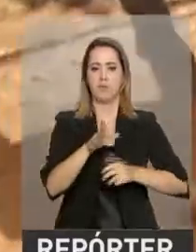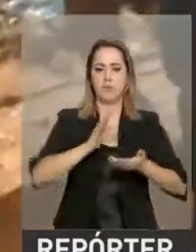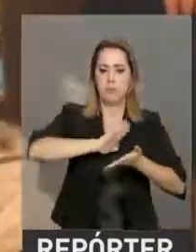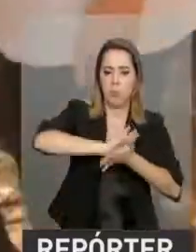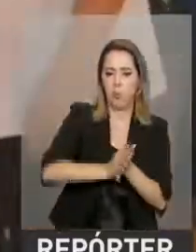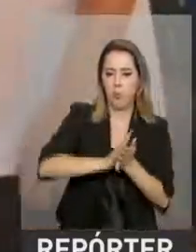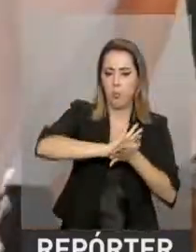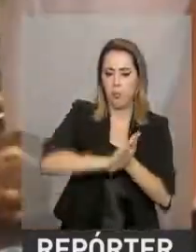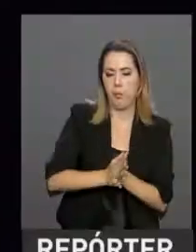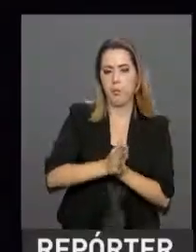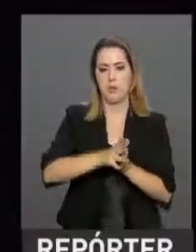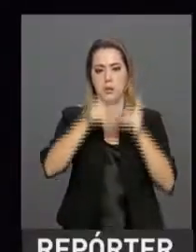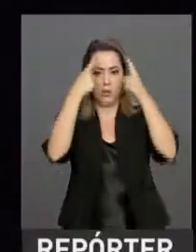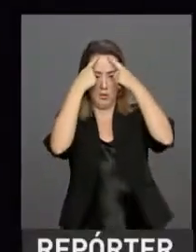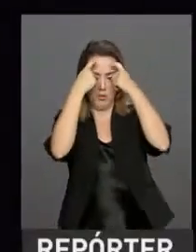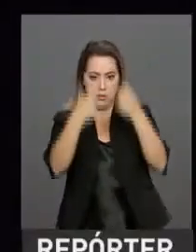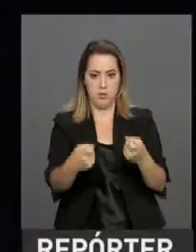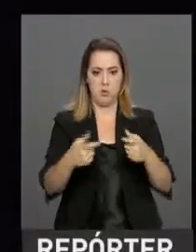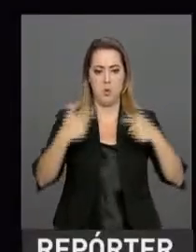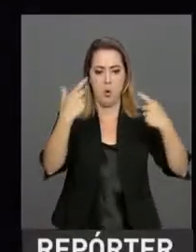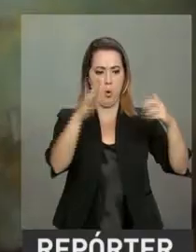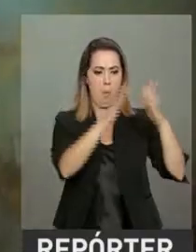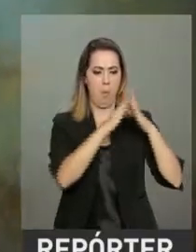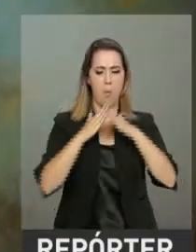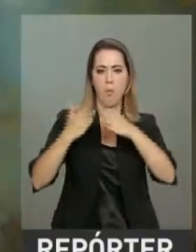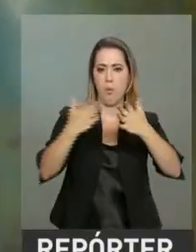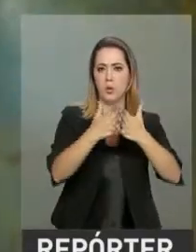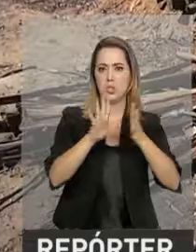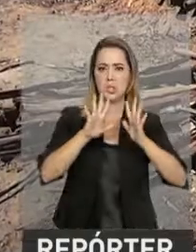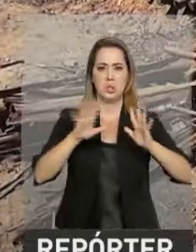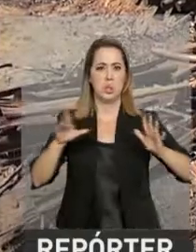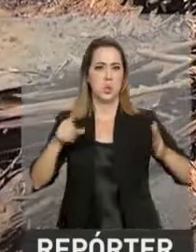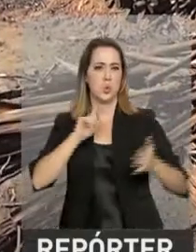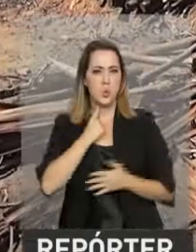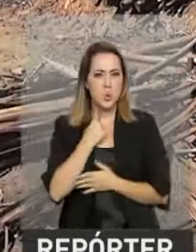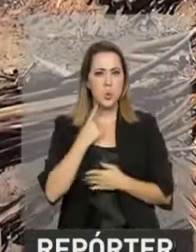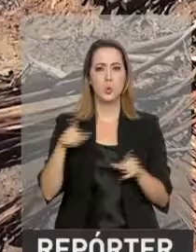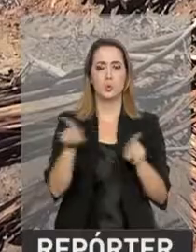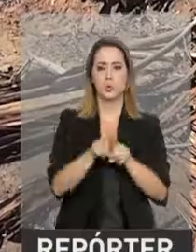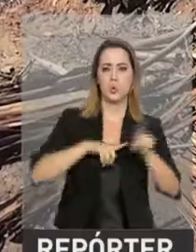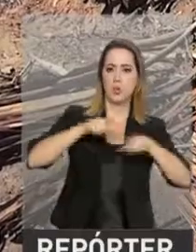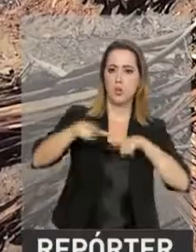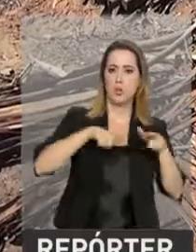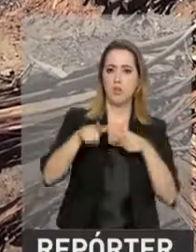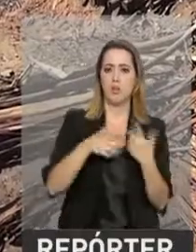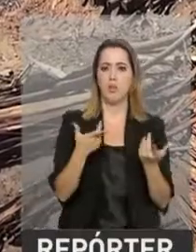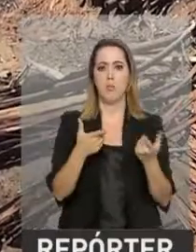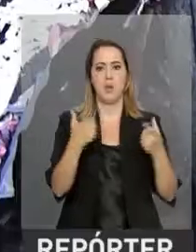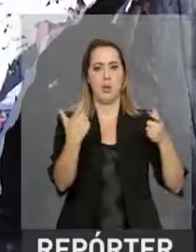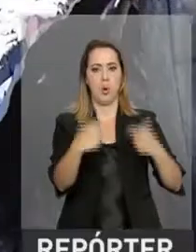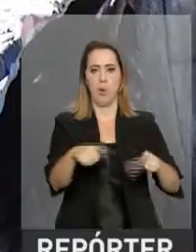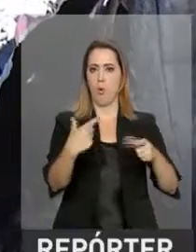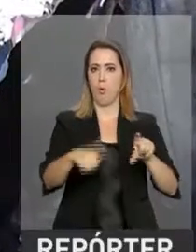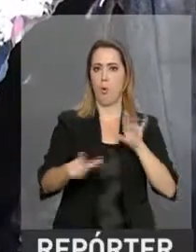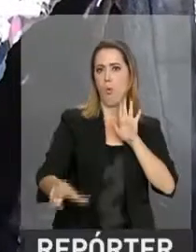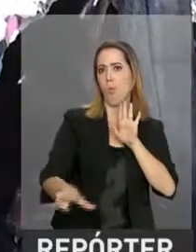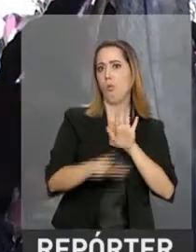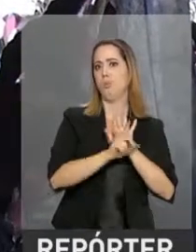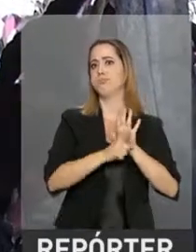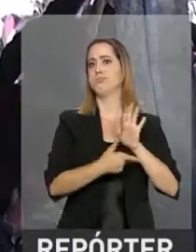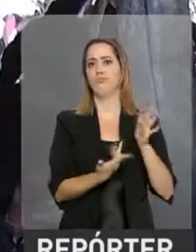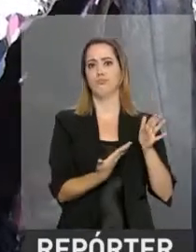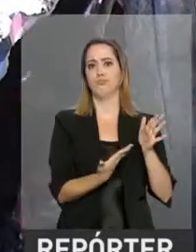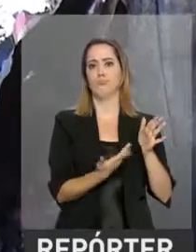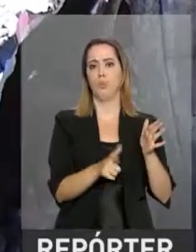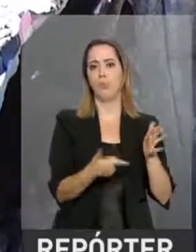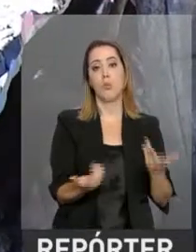físicas moram em alojamentos sem higiene e trabalho em locais que ignoram a legislação trabalhista o